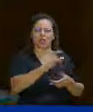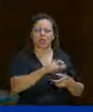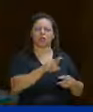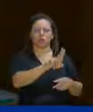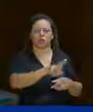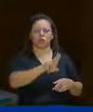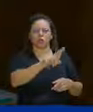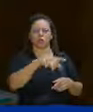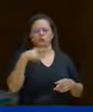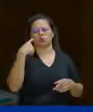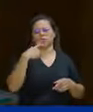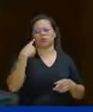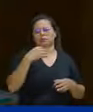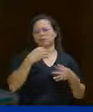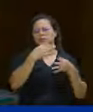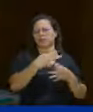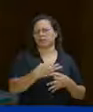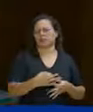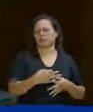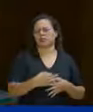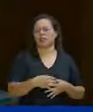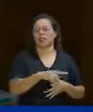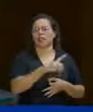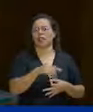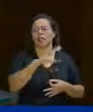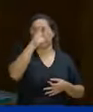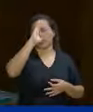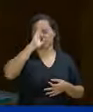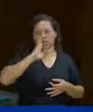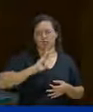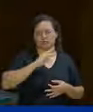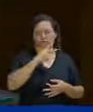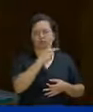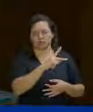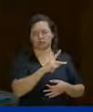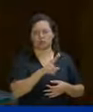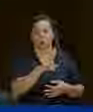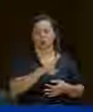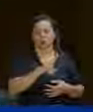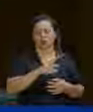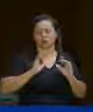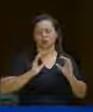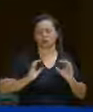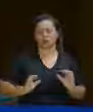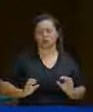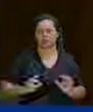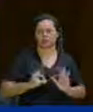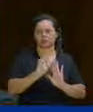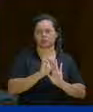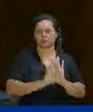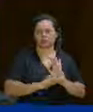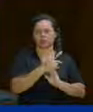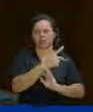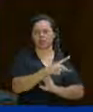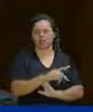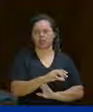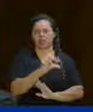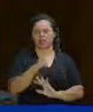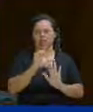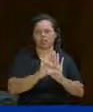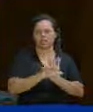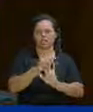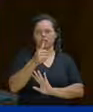legal, já que são gratuitos os atos necessários ao exercício da cidadania, artigo 1º da Lei